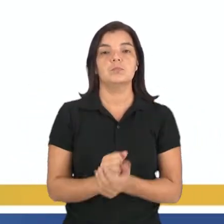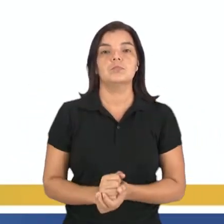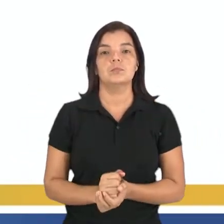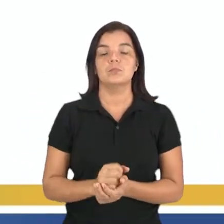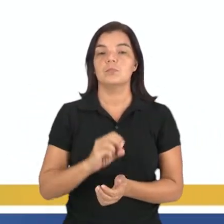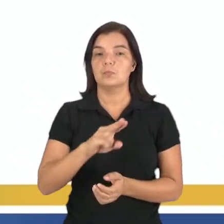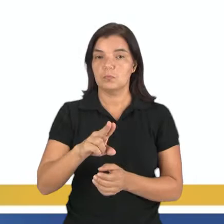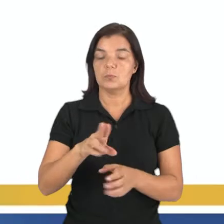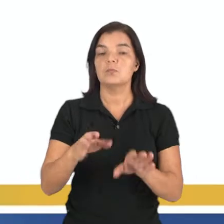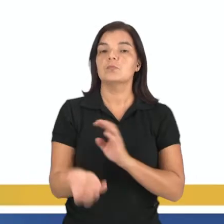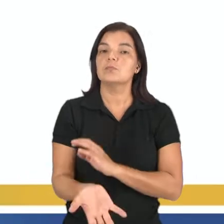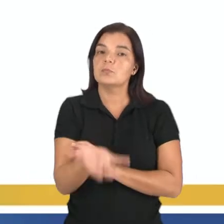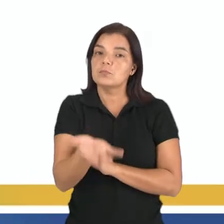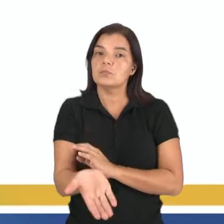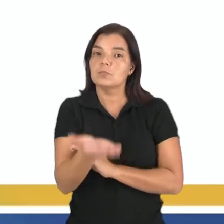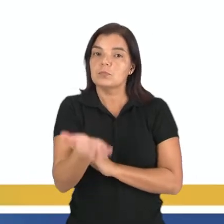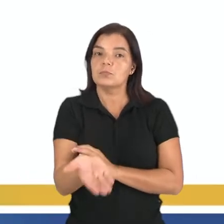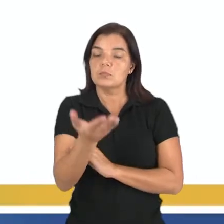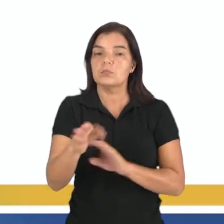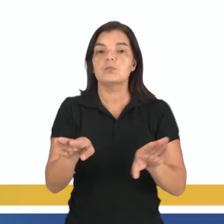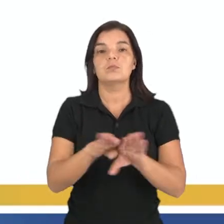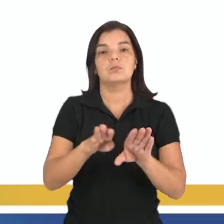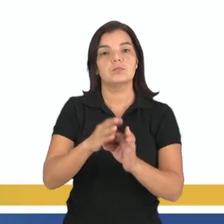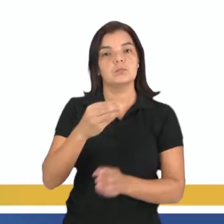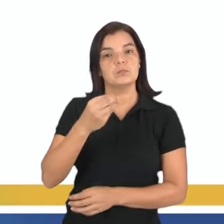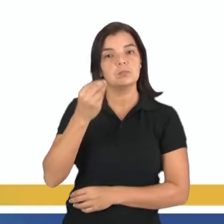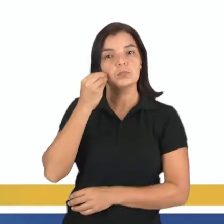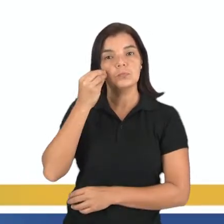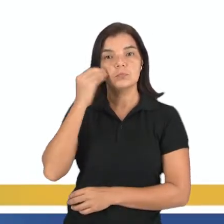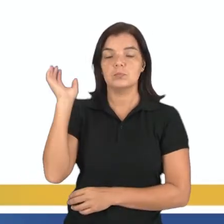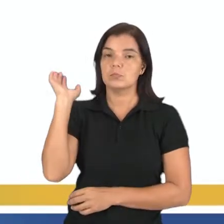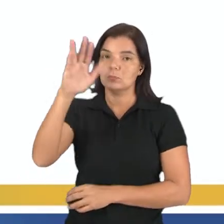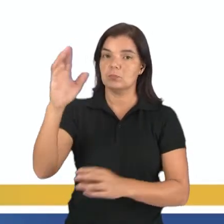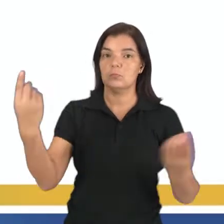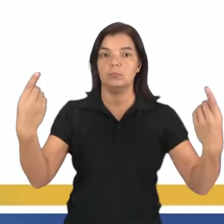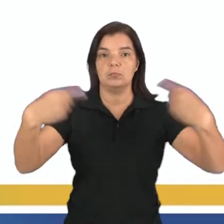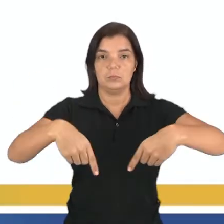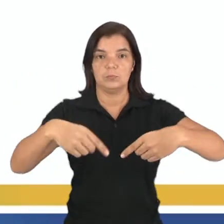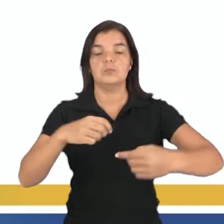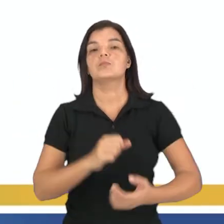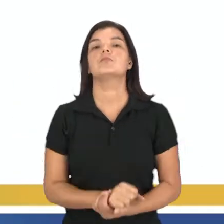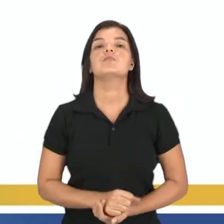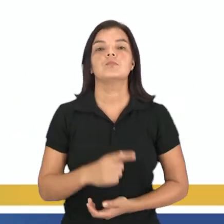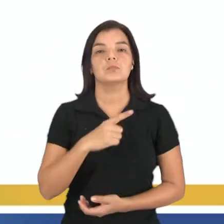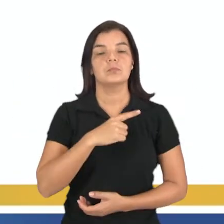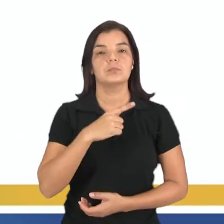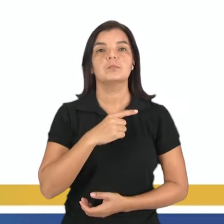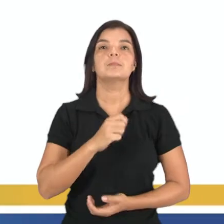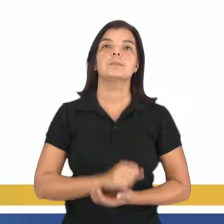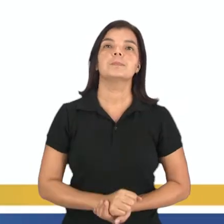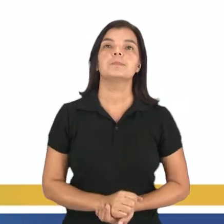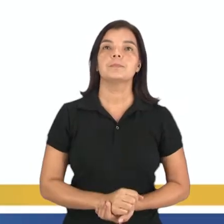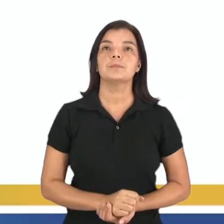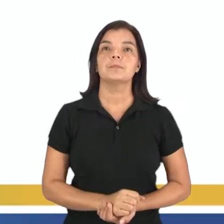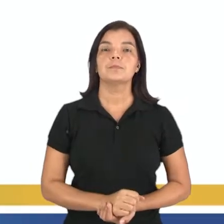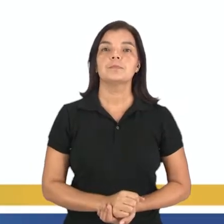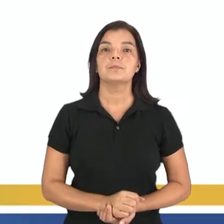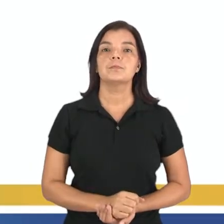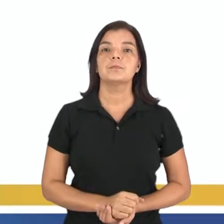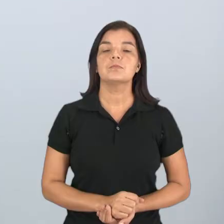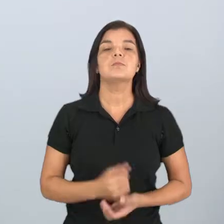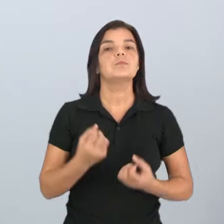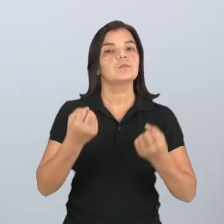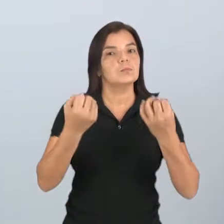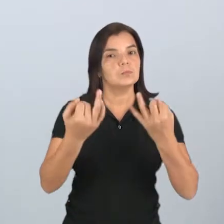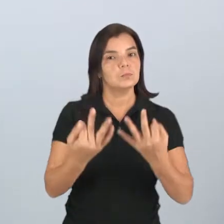disco ou peteca, ao mesmo tempo em que tenta jogá-la para o lado adversário, né, que seria o ataque. Então,